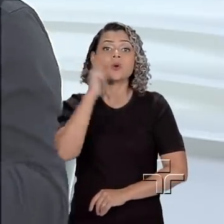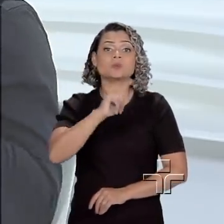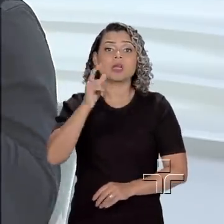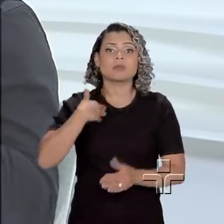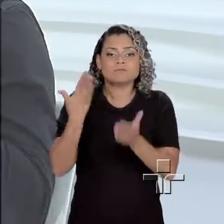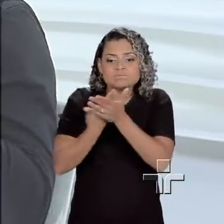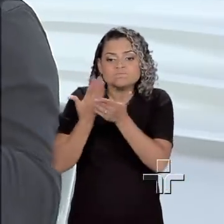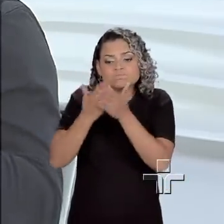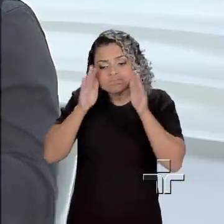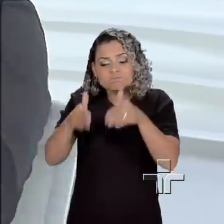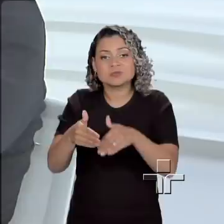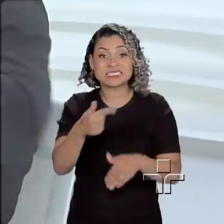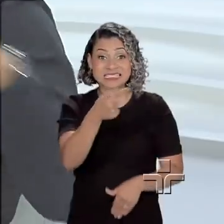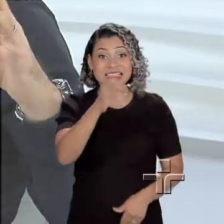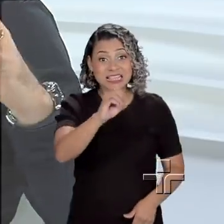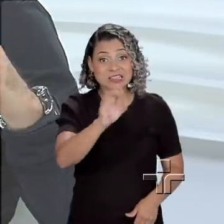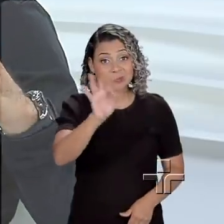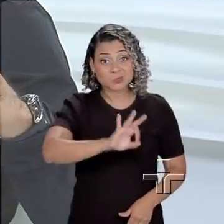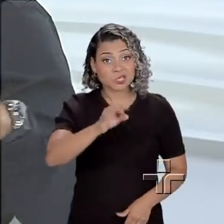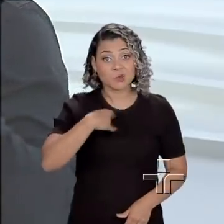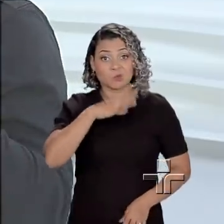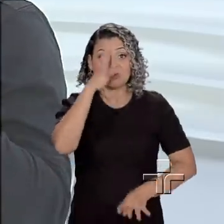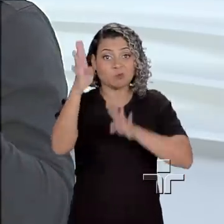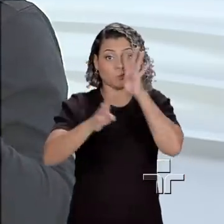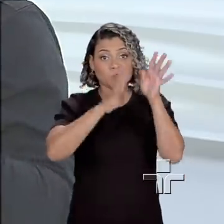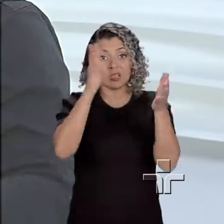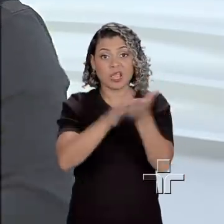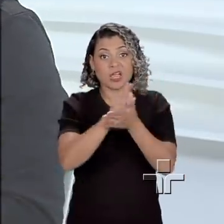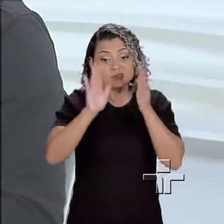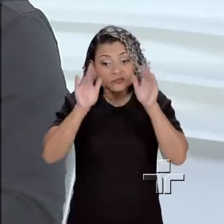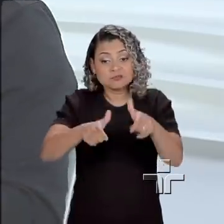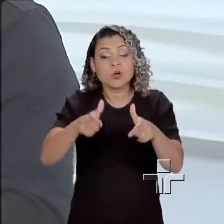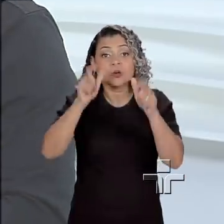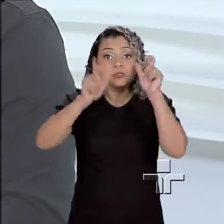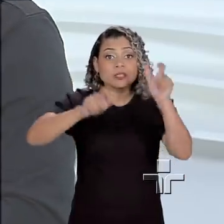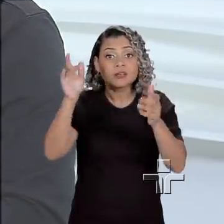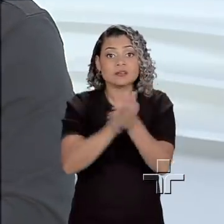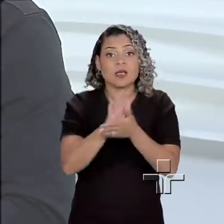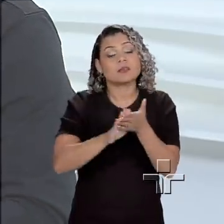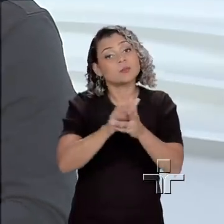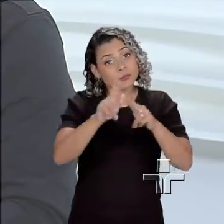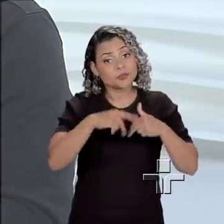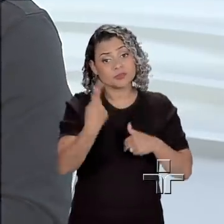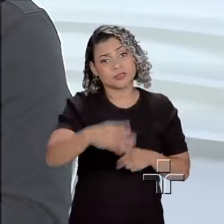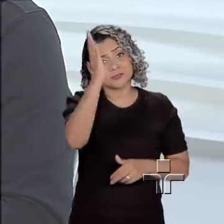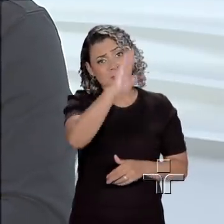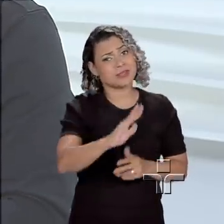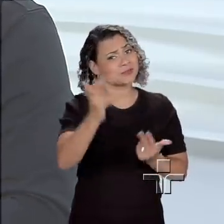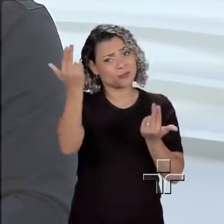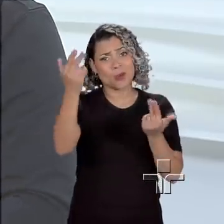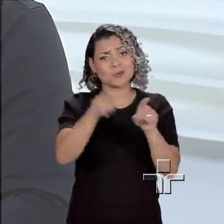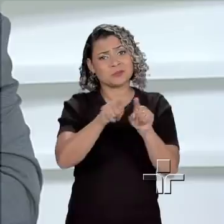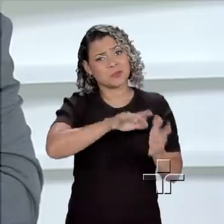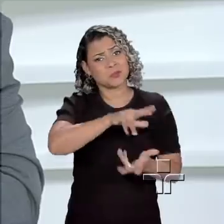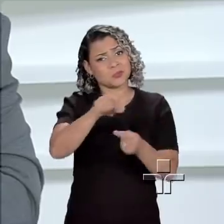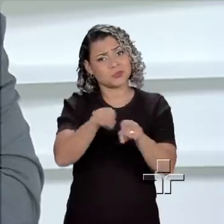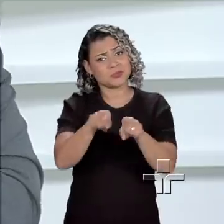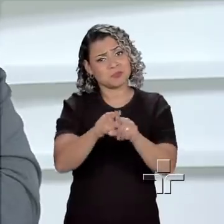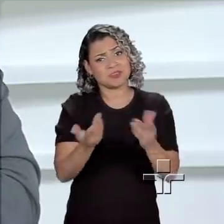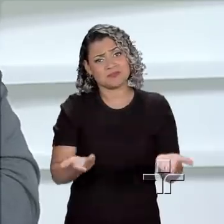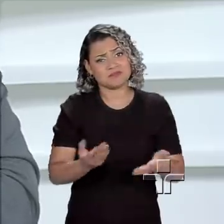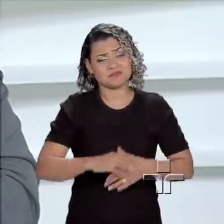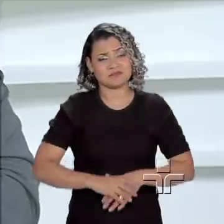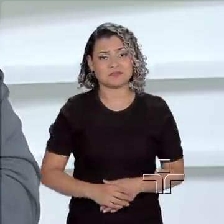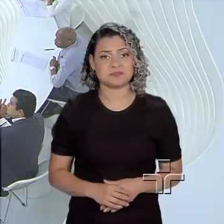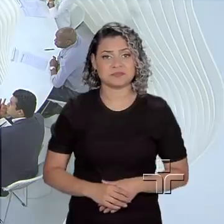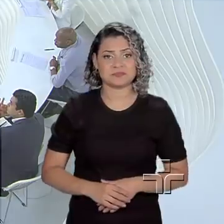escola. 70% já não estão mais nem aí. Não há nenhuma razão para supor que esse número não seja diferente no Brasil e no resto do mundo. Silvio Demi quer fazer